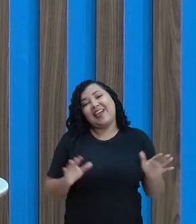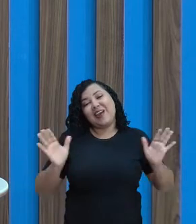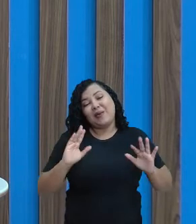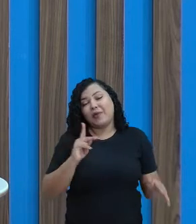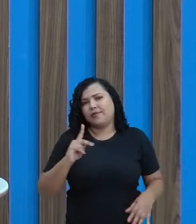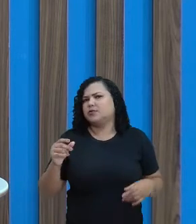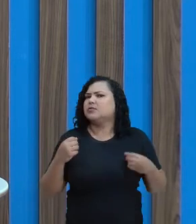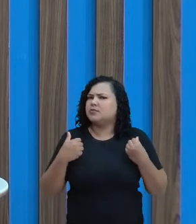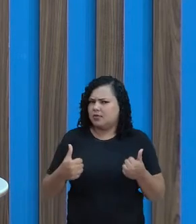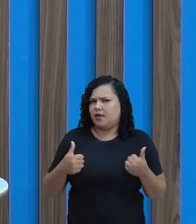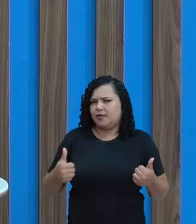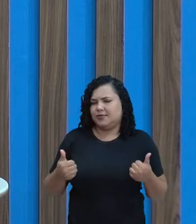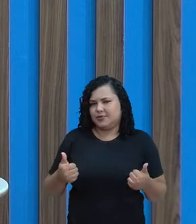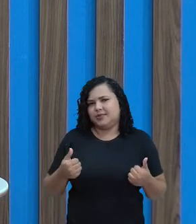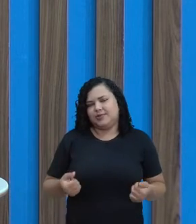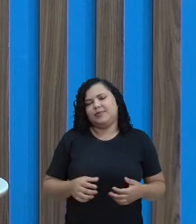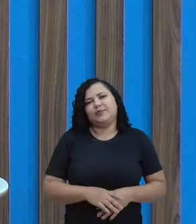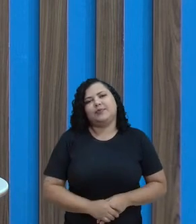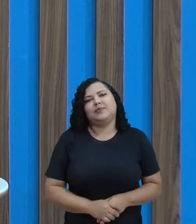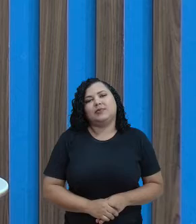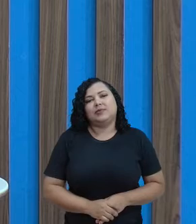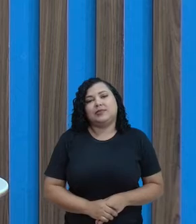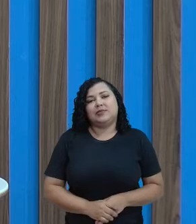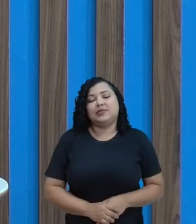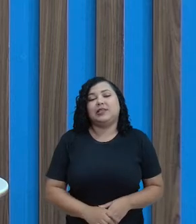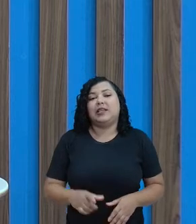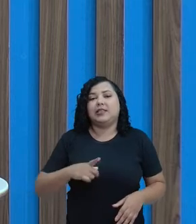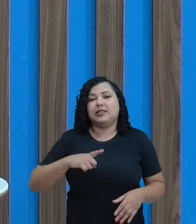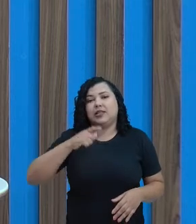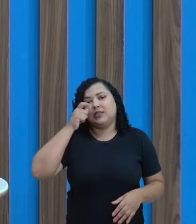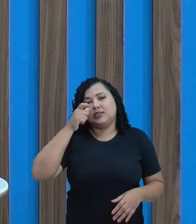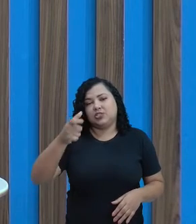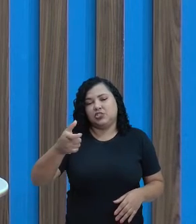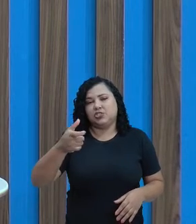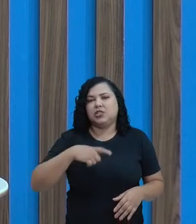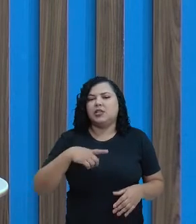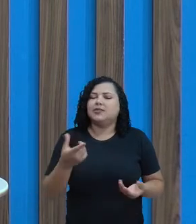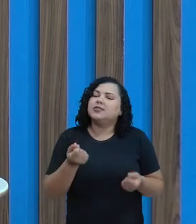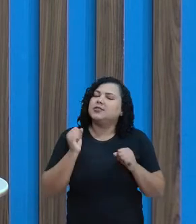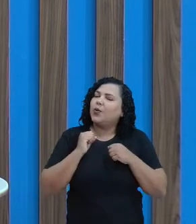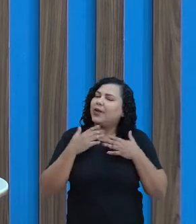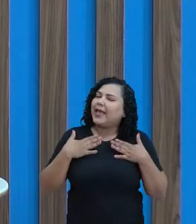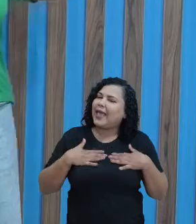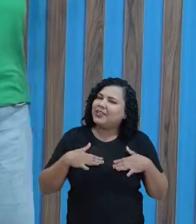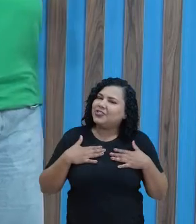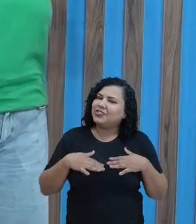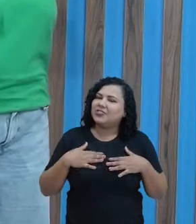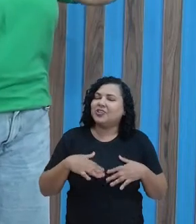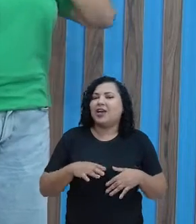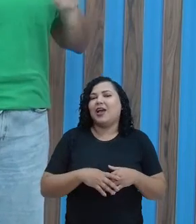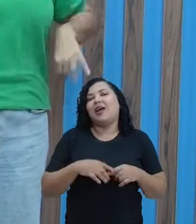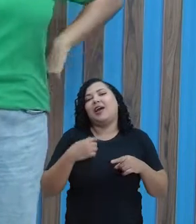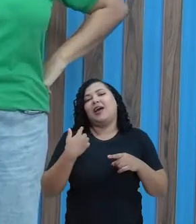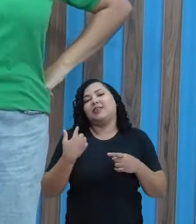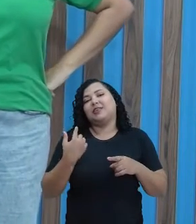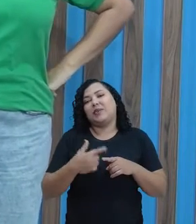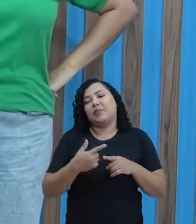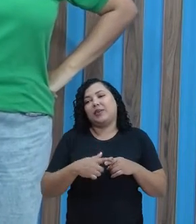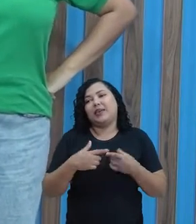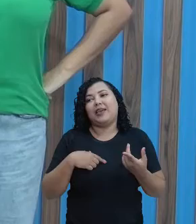professora, está tudo certo. A gente tem que estar acompanhando a aula, mas eles estão bem quietinhos. Eu acho que é porque como